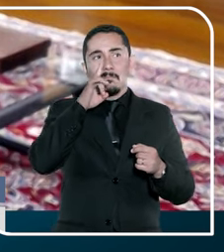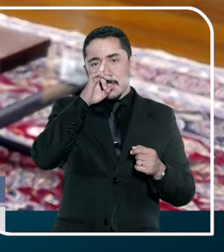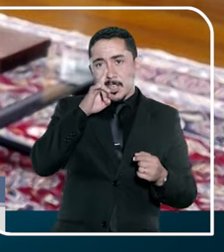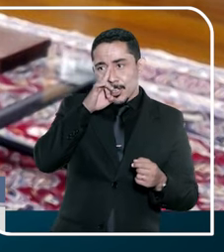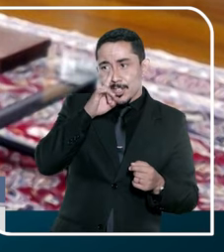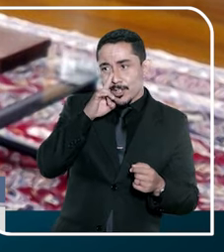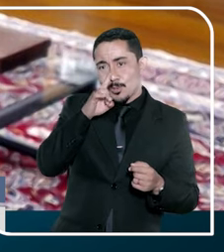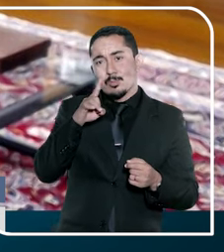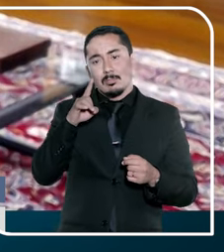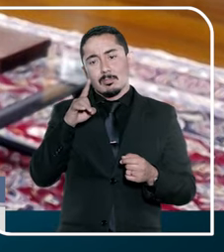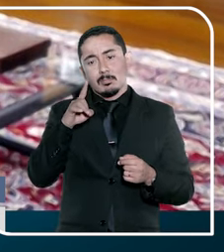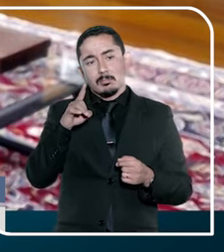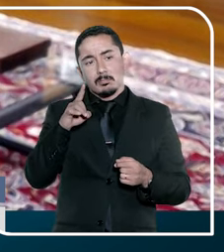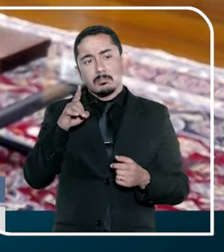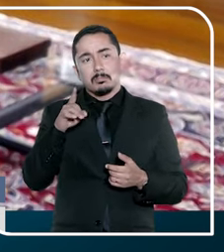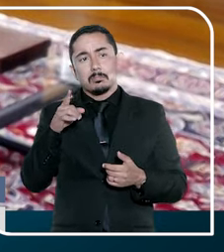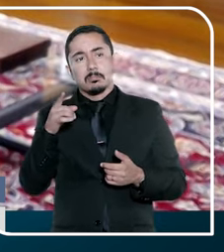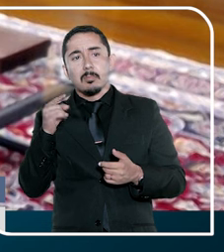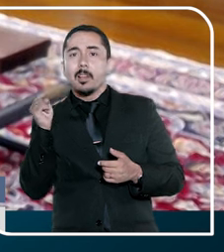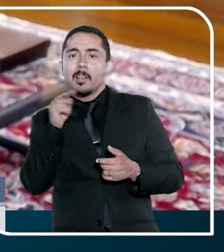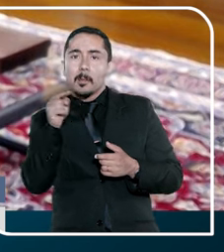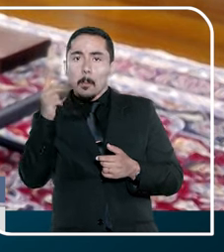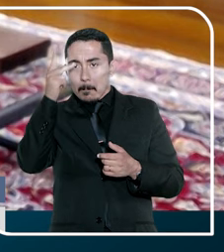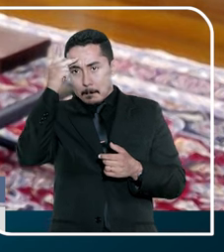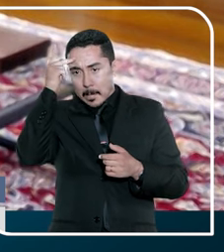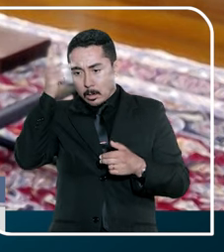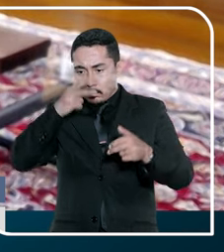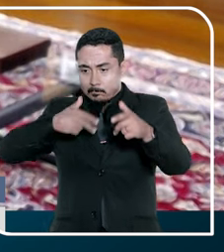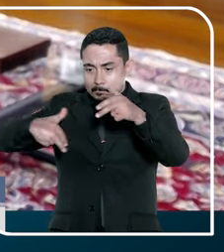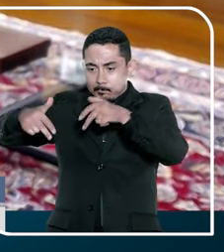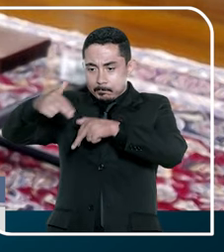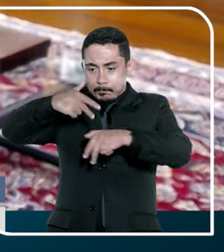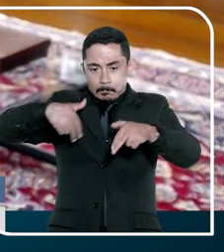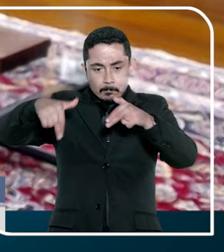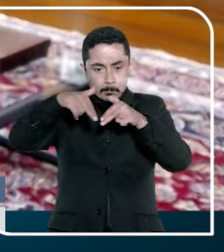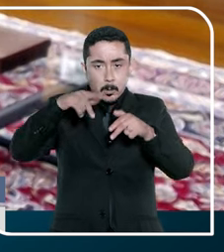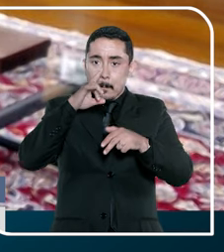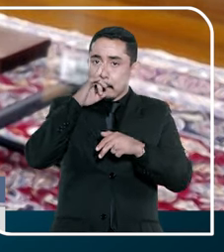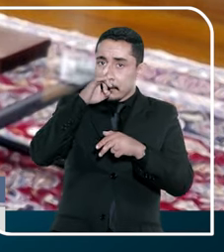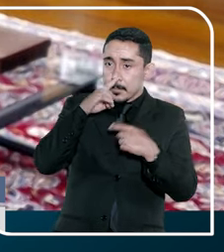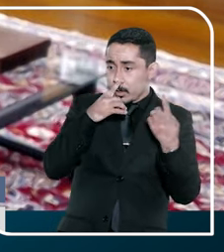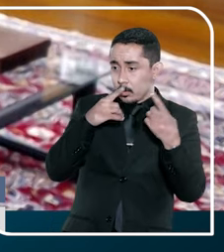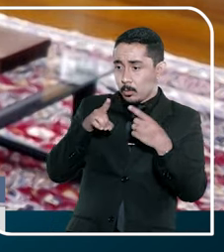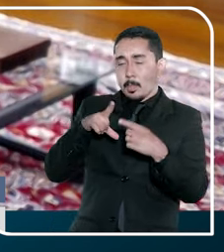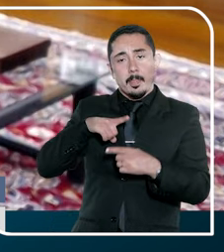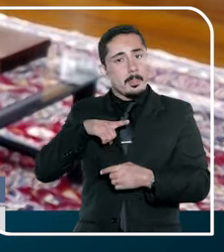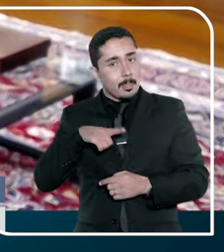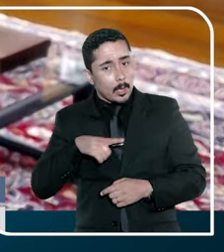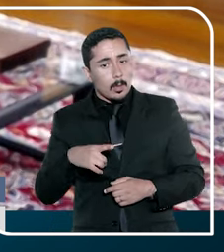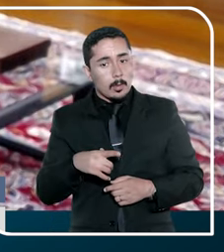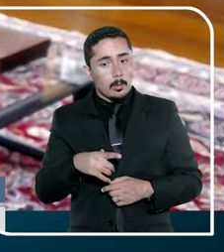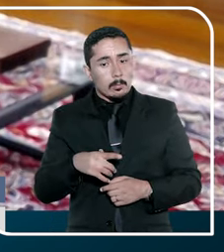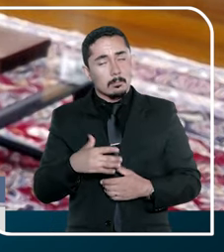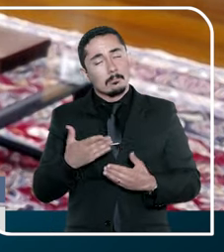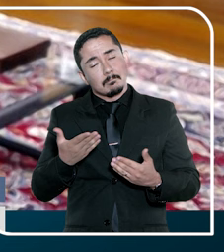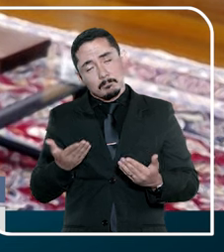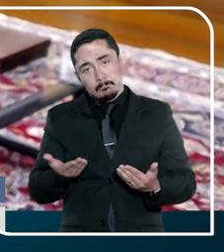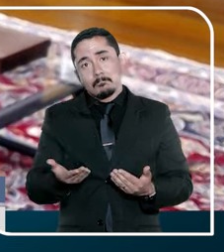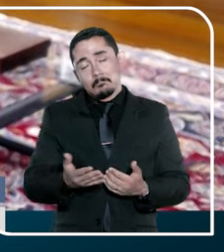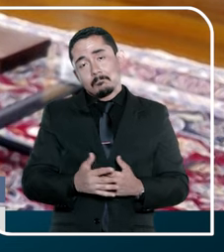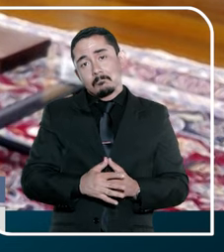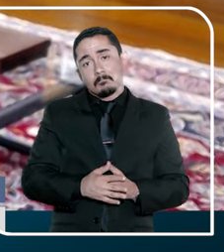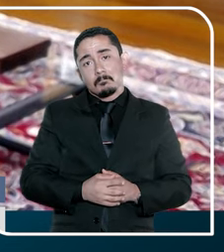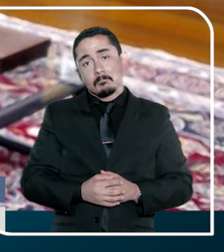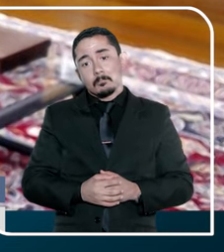eh no seu bom vido com a as demais pessoas a sua a sua eh